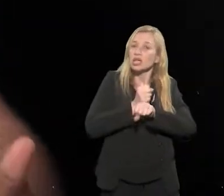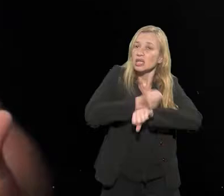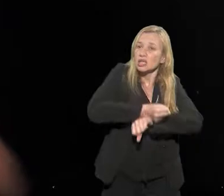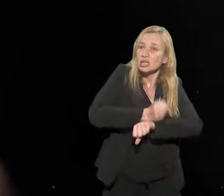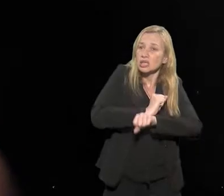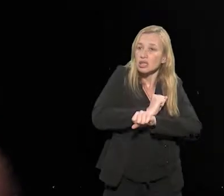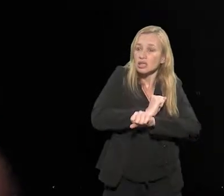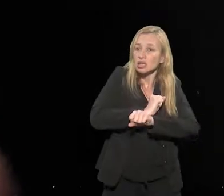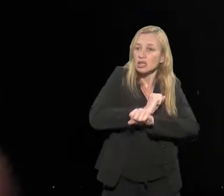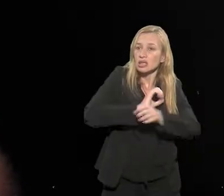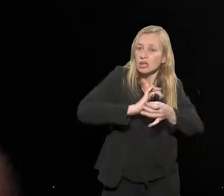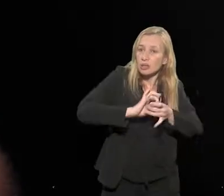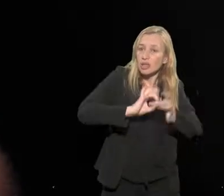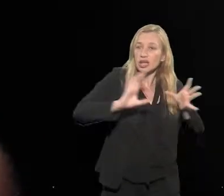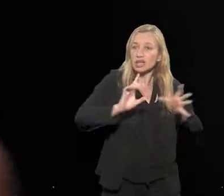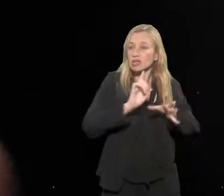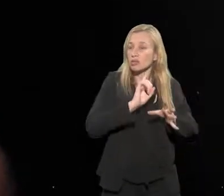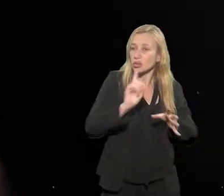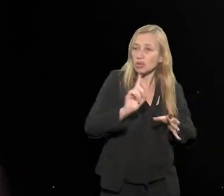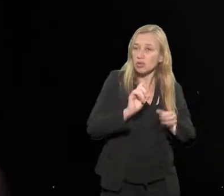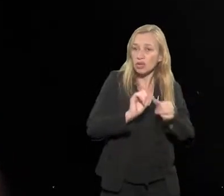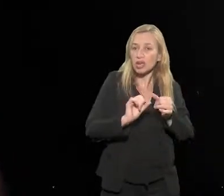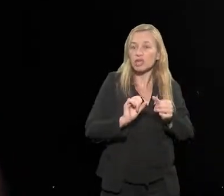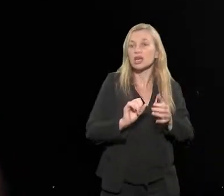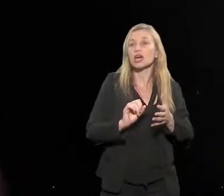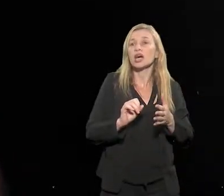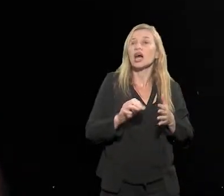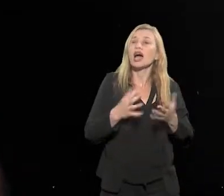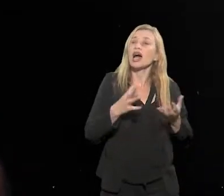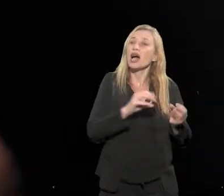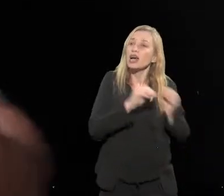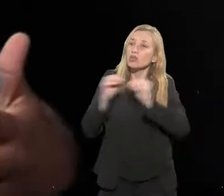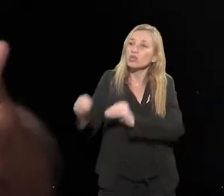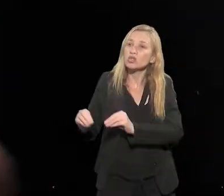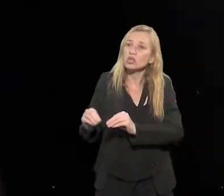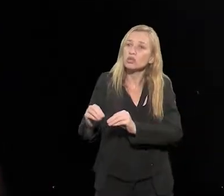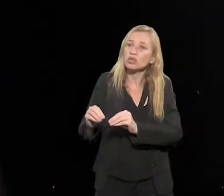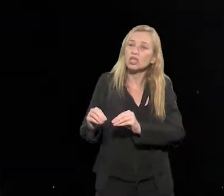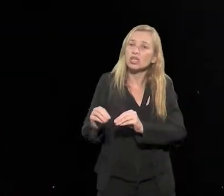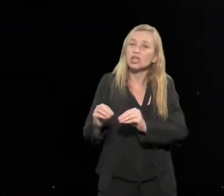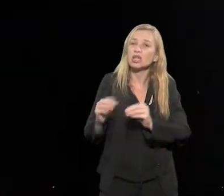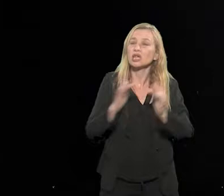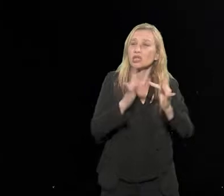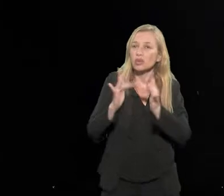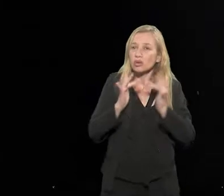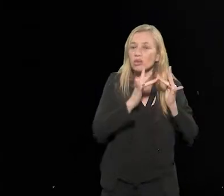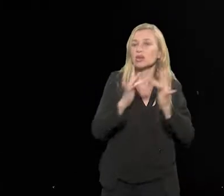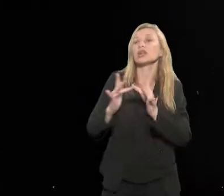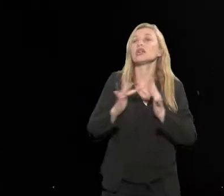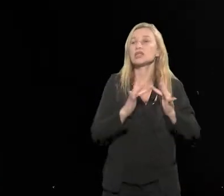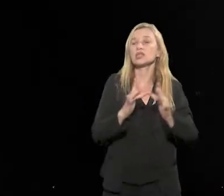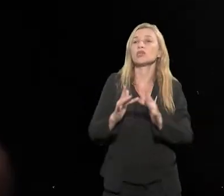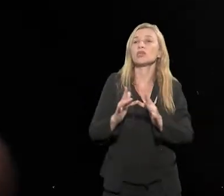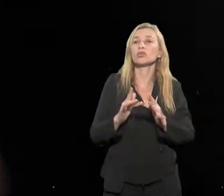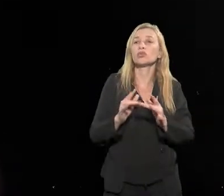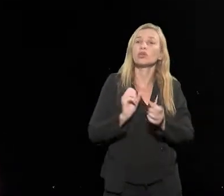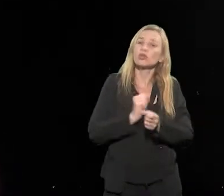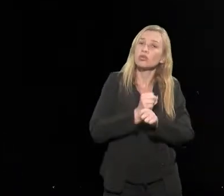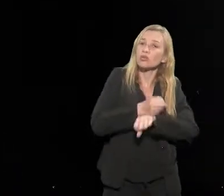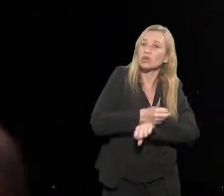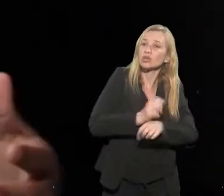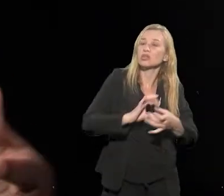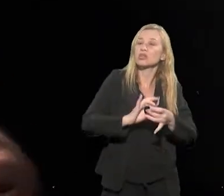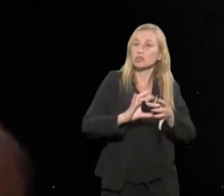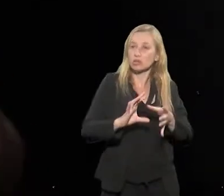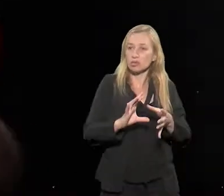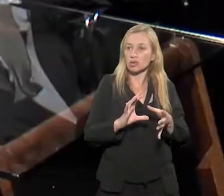abolição inconclusa, né, a remoção ela tem total relação com essa abolição